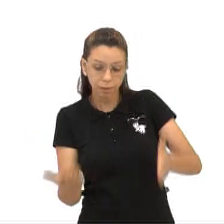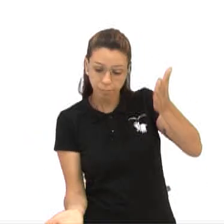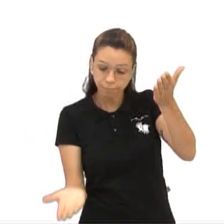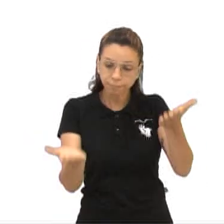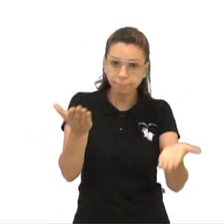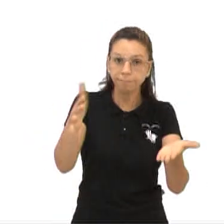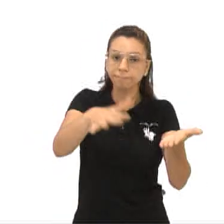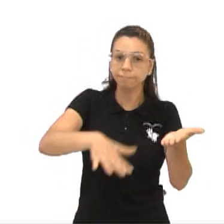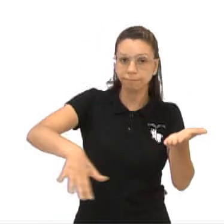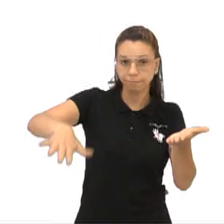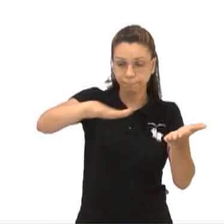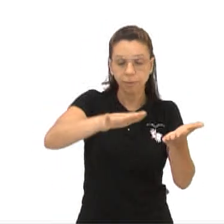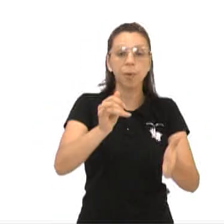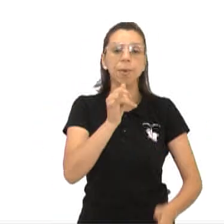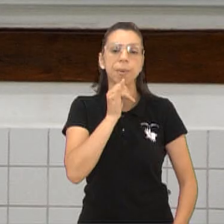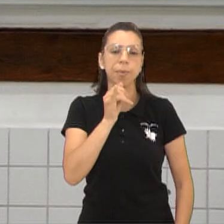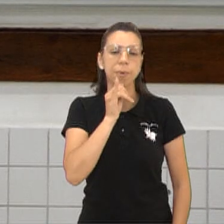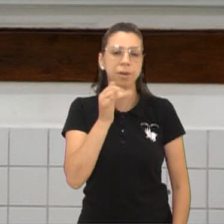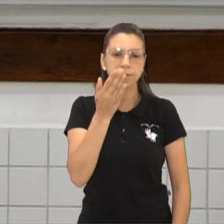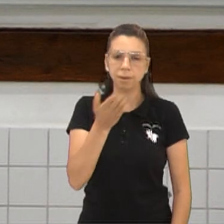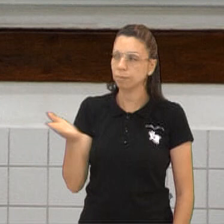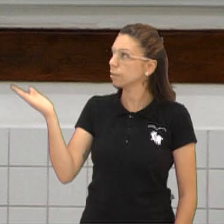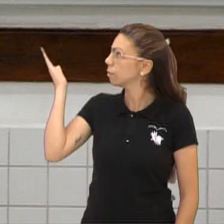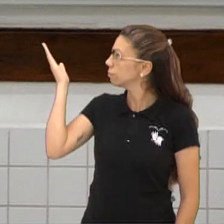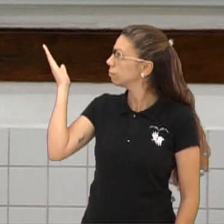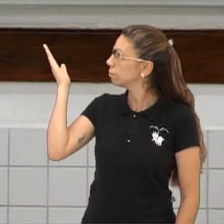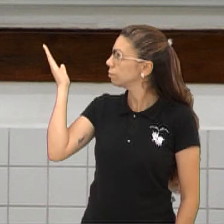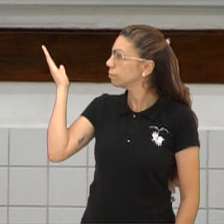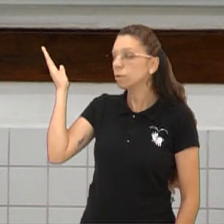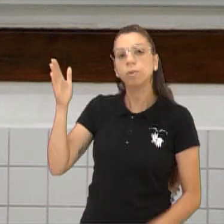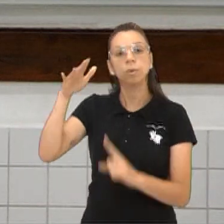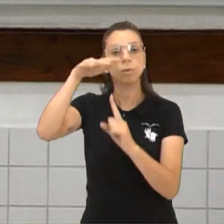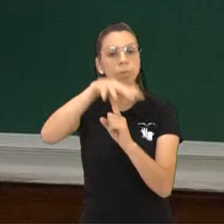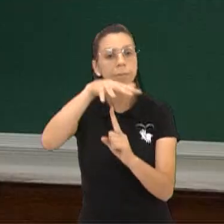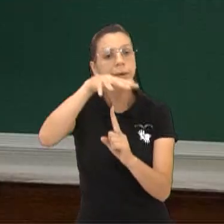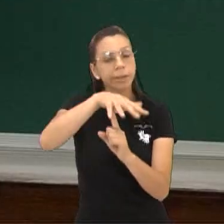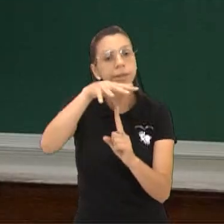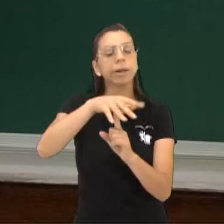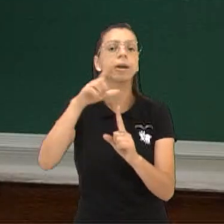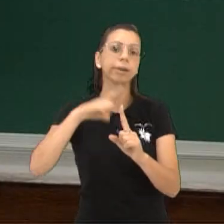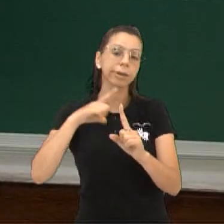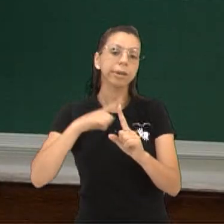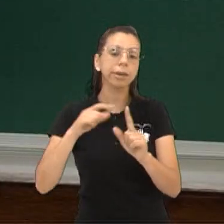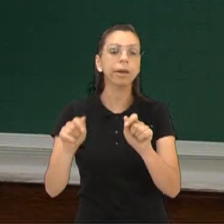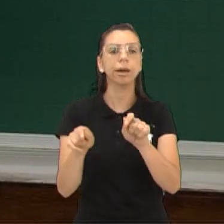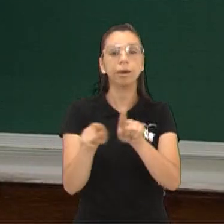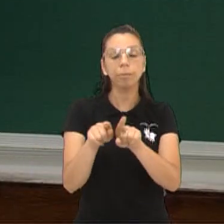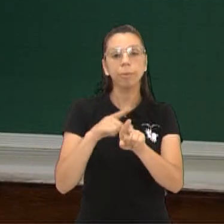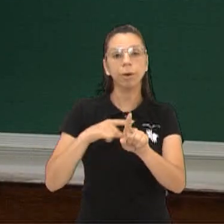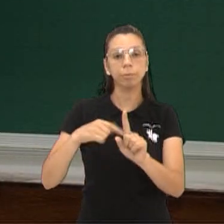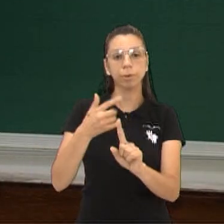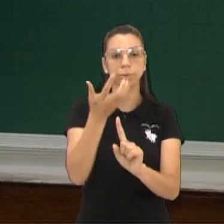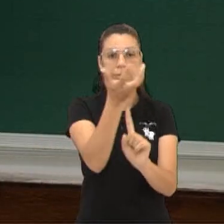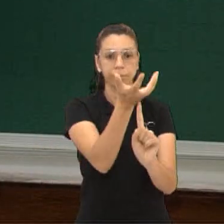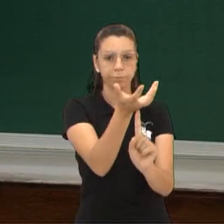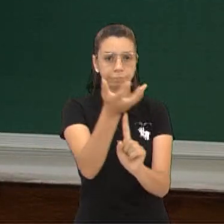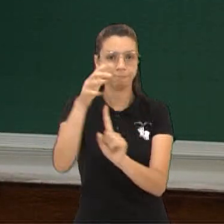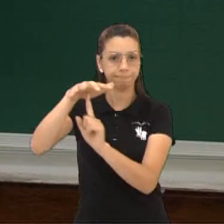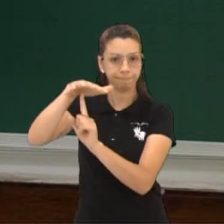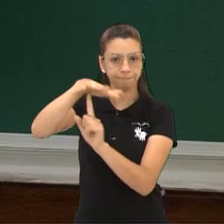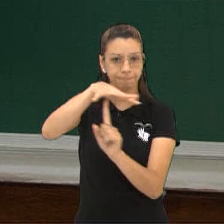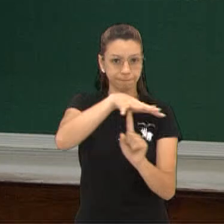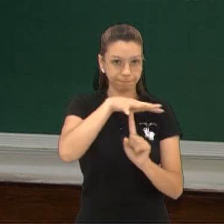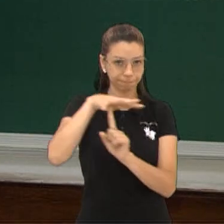nós trouxemos esse exemplo aqui, que é muito comum no estado do Paraná, um ecossistema que é a mata de araucárias. E